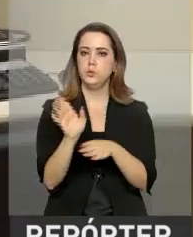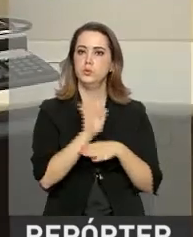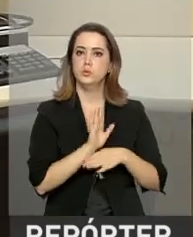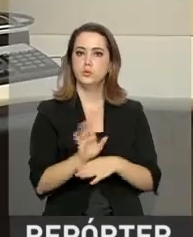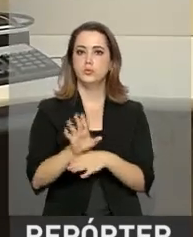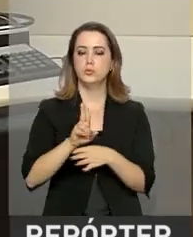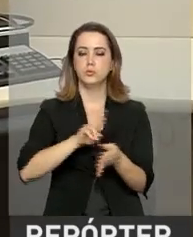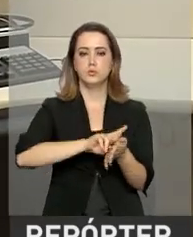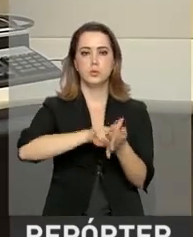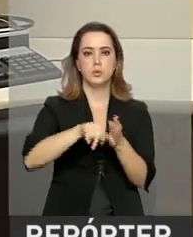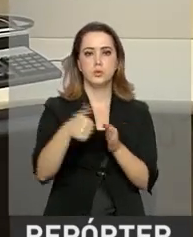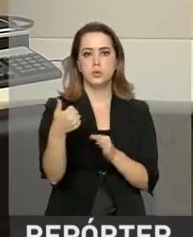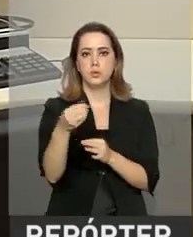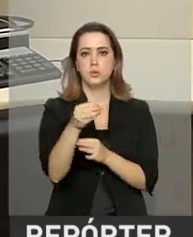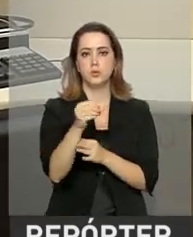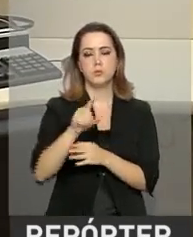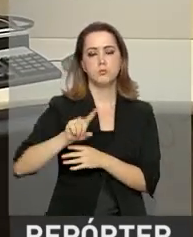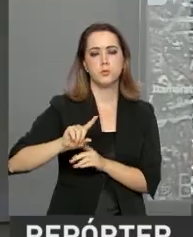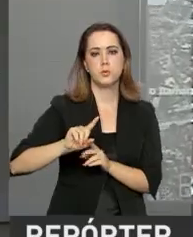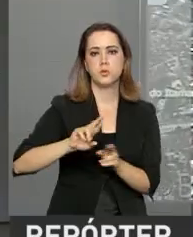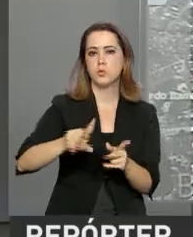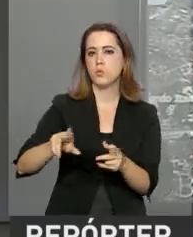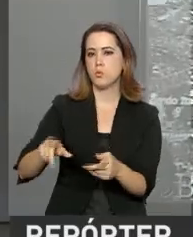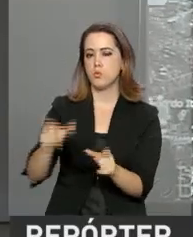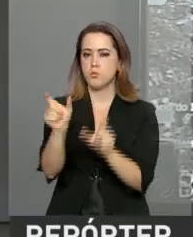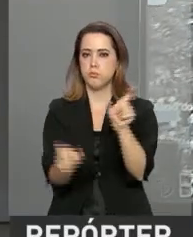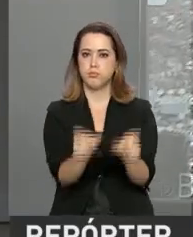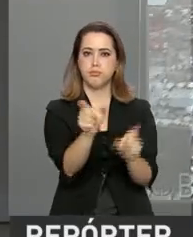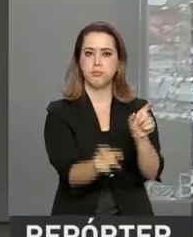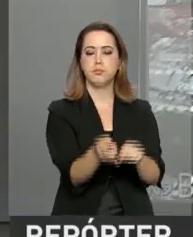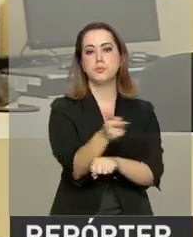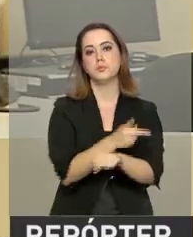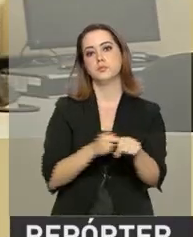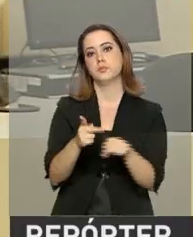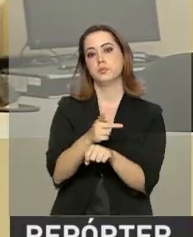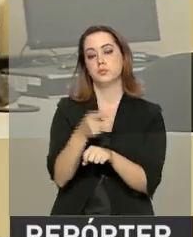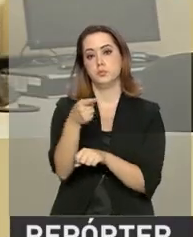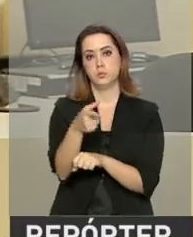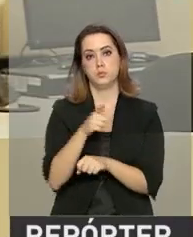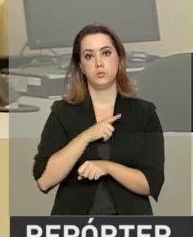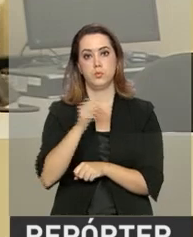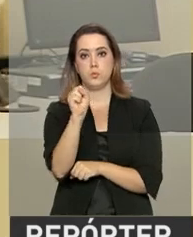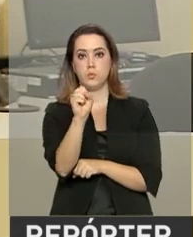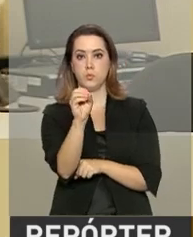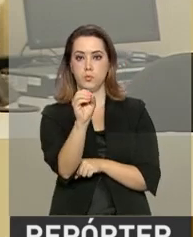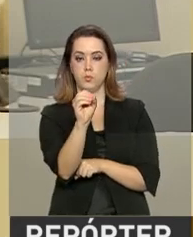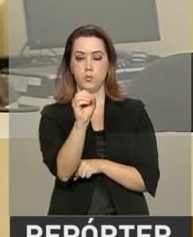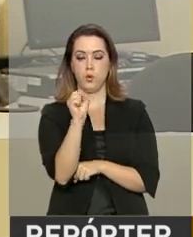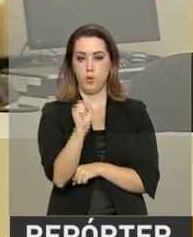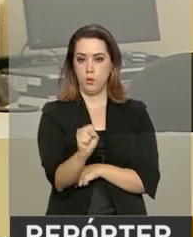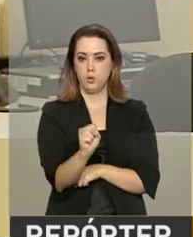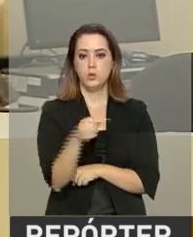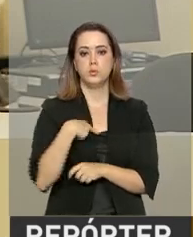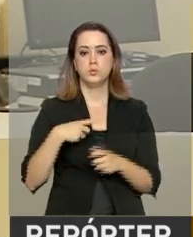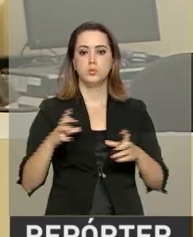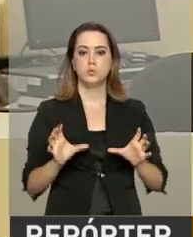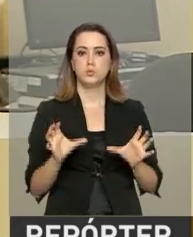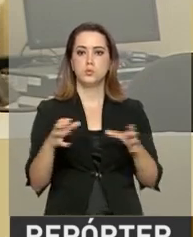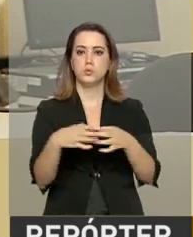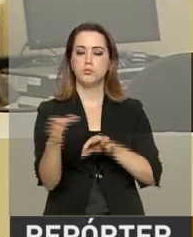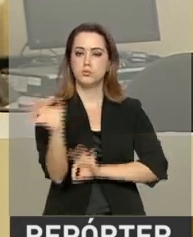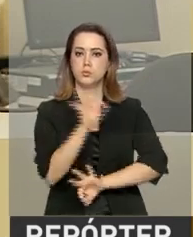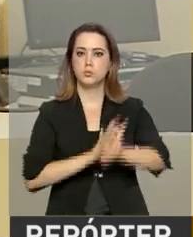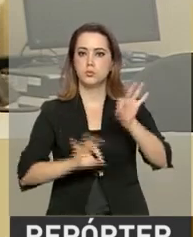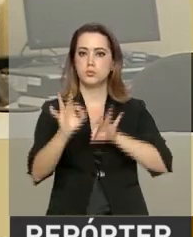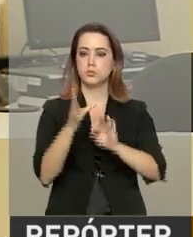com cerca de 100 agentes de inteligência de outros países. Ao todo, 8 centros de inteligência monitoram a segurança